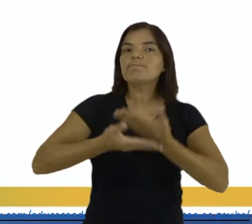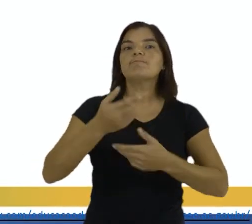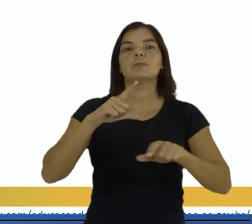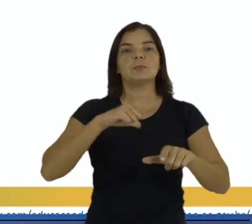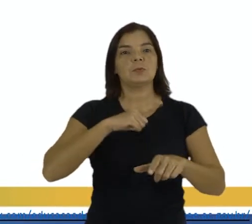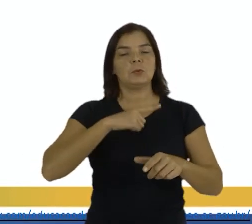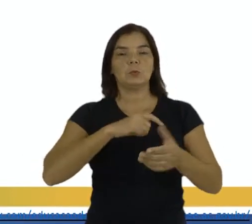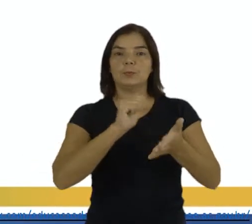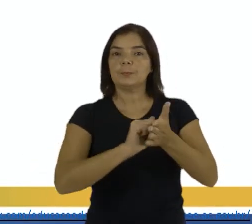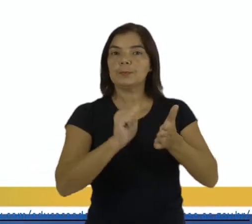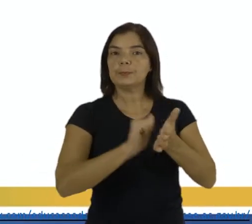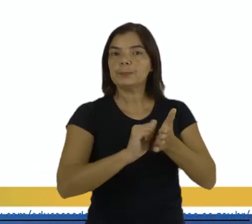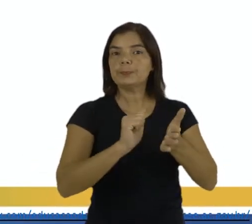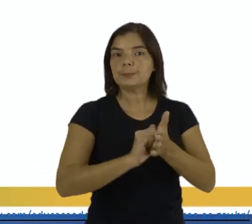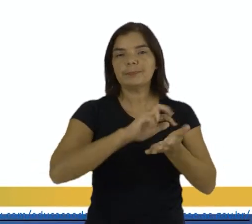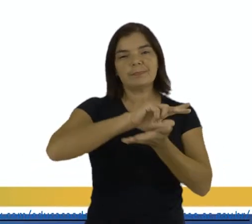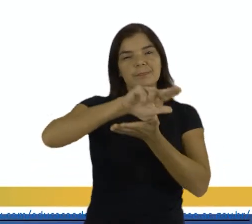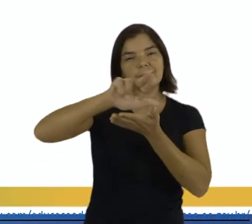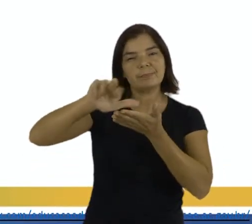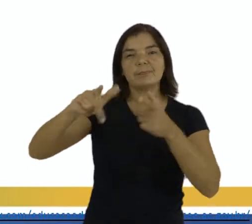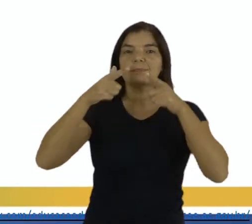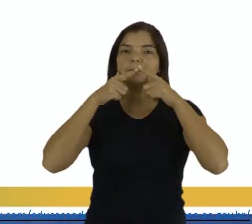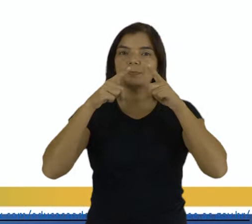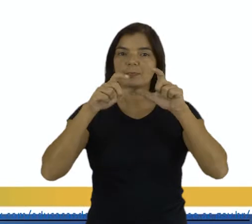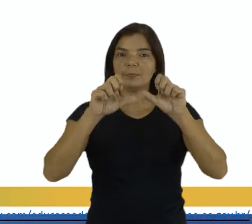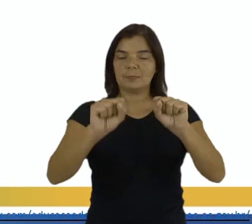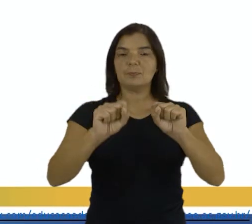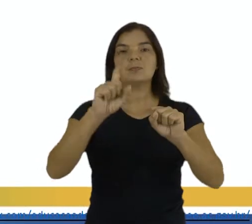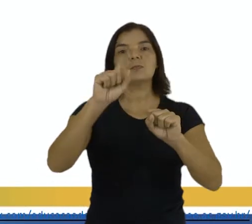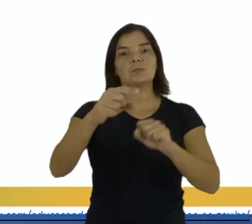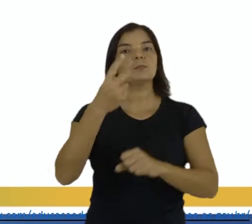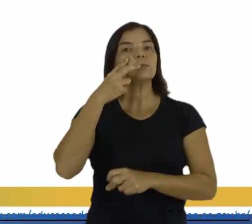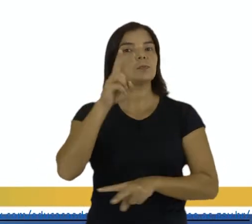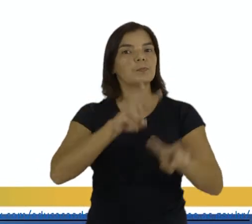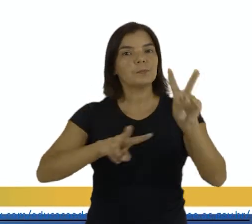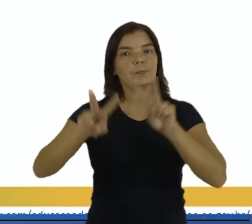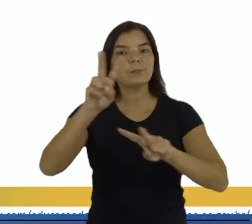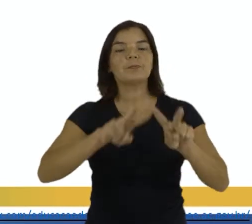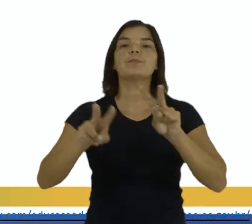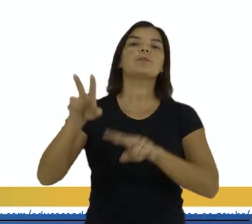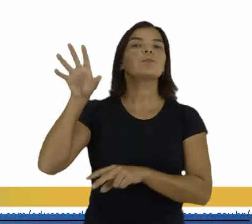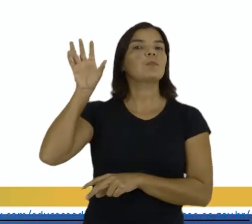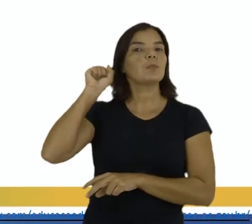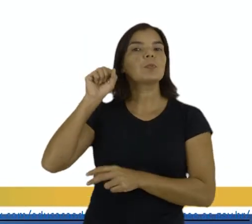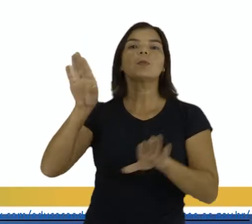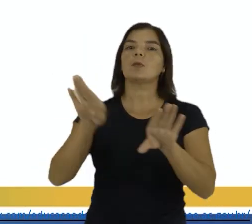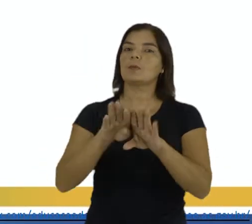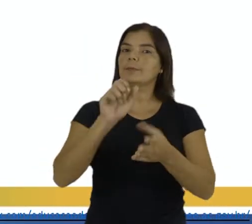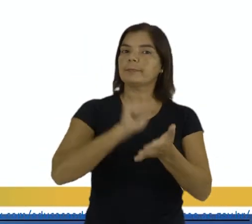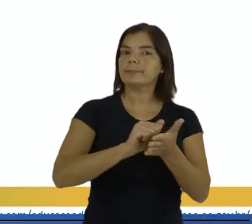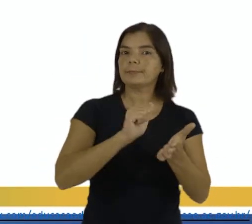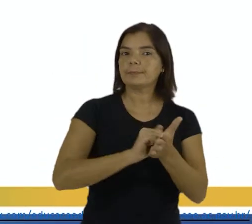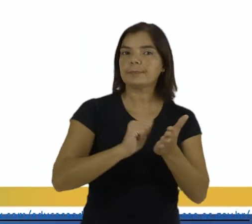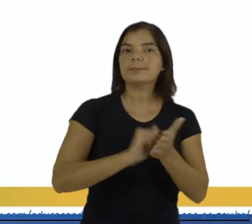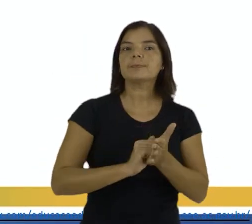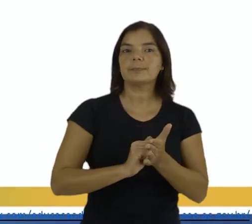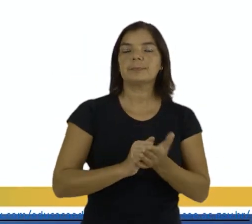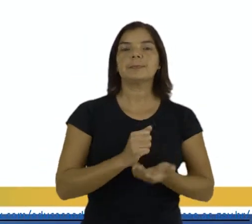as produções textuais nas diversas linguagens, visual, auditiva e escrita.